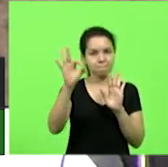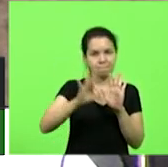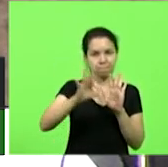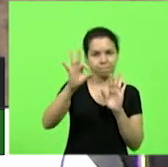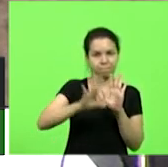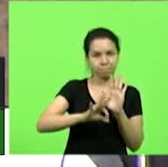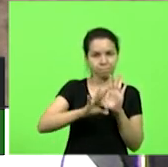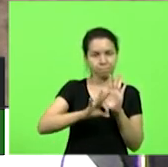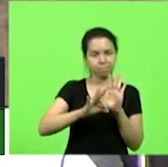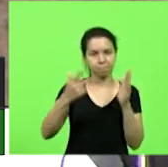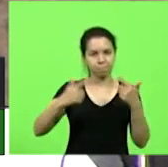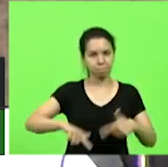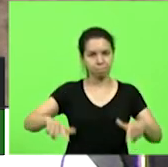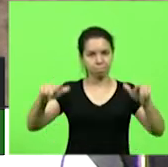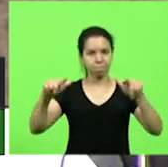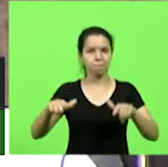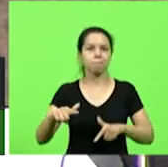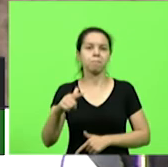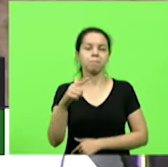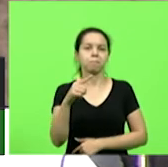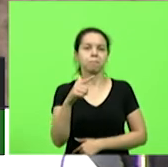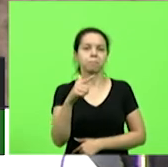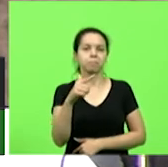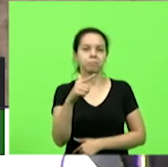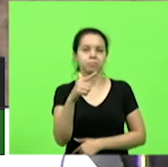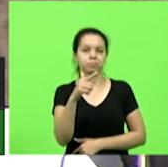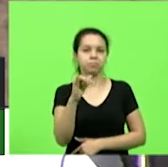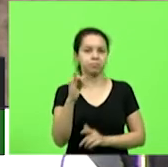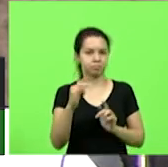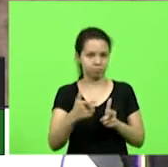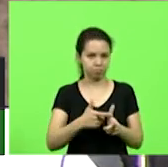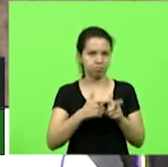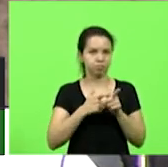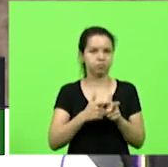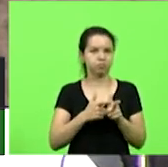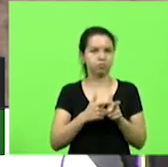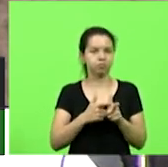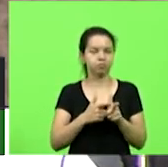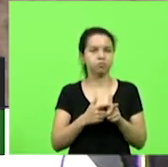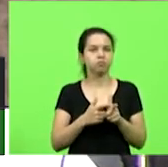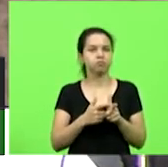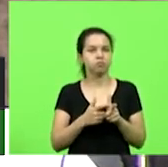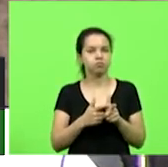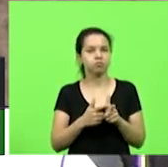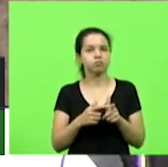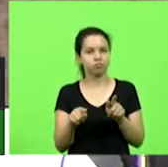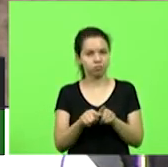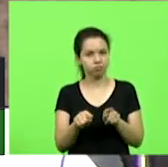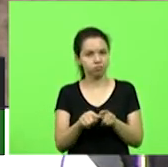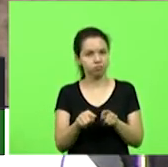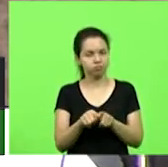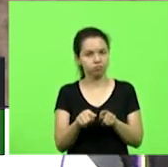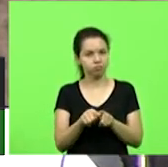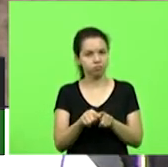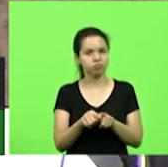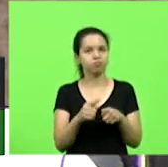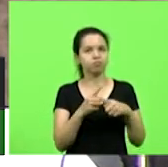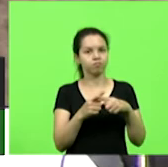da isenção da dívida. E na melhor das hipóteses, 90%. E não tínhamos